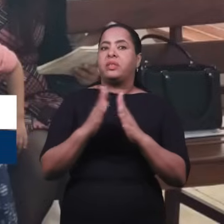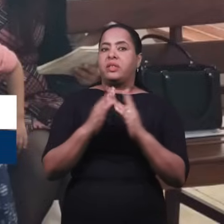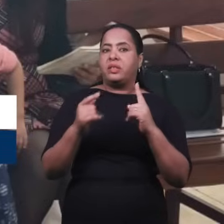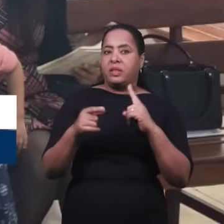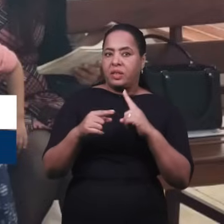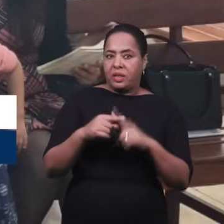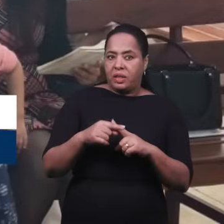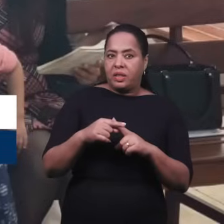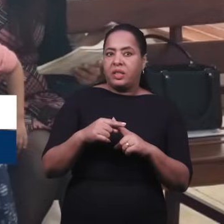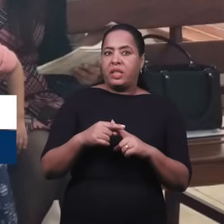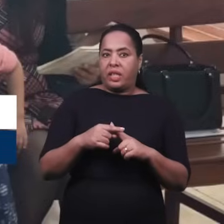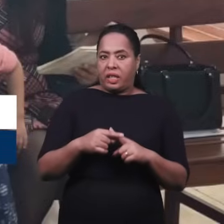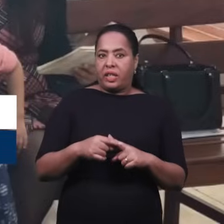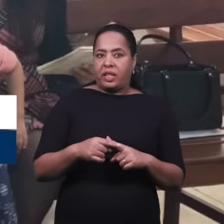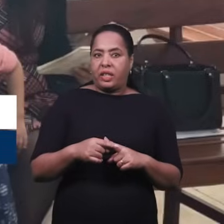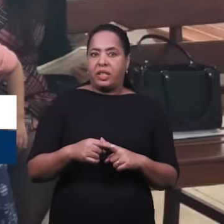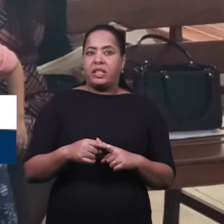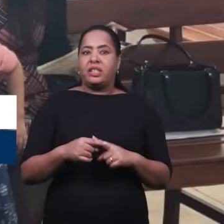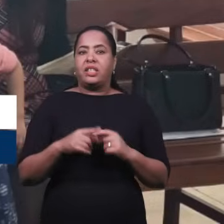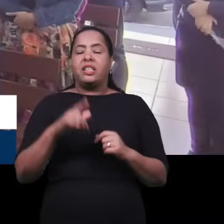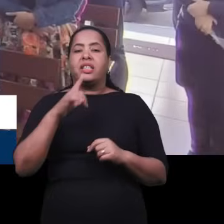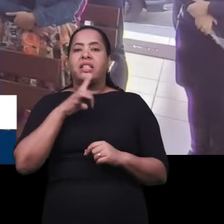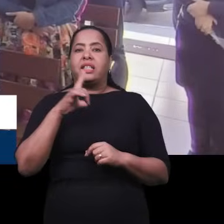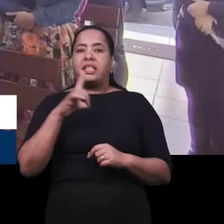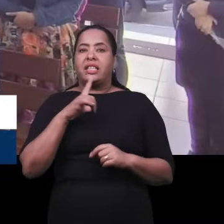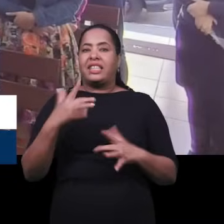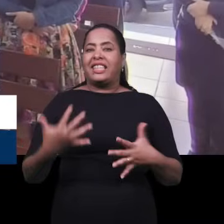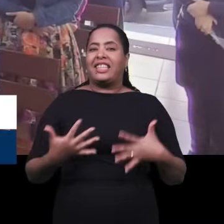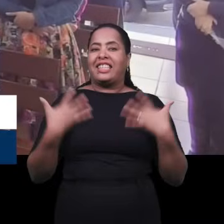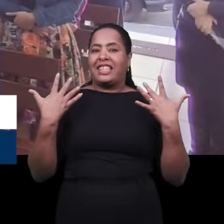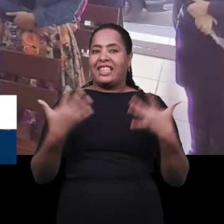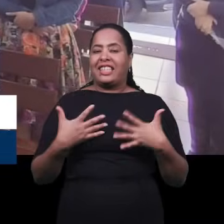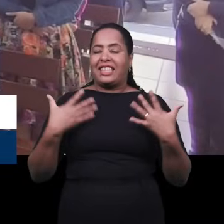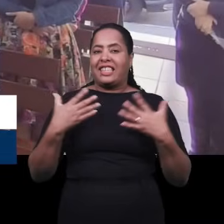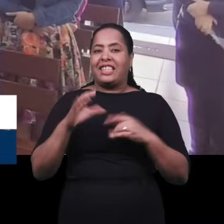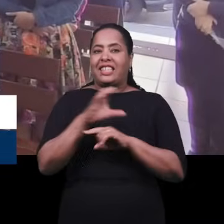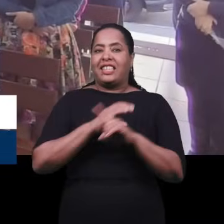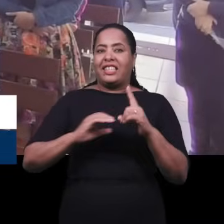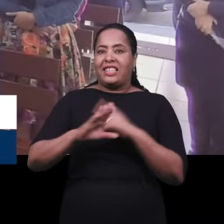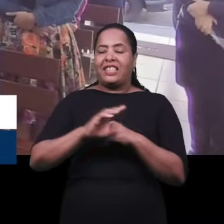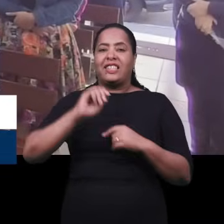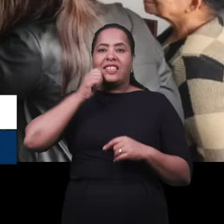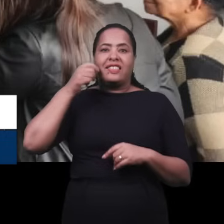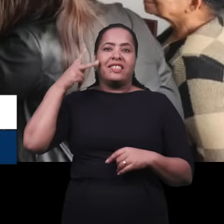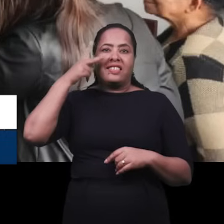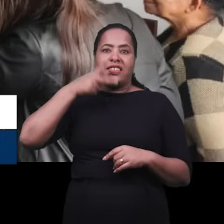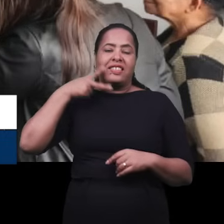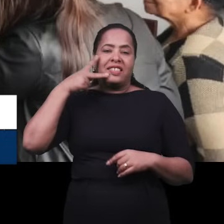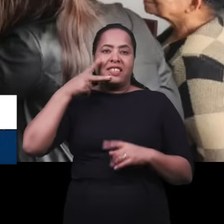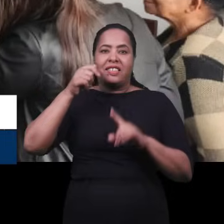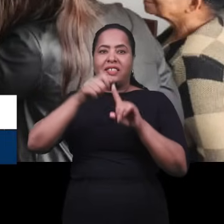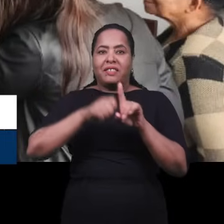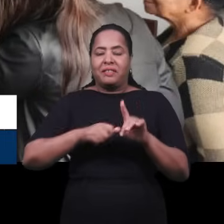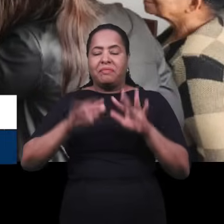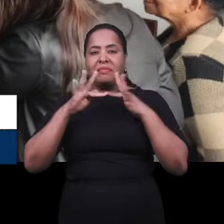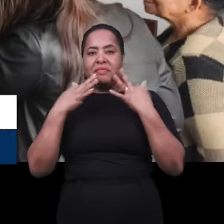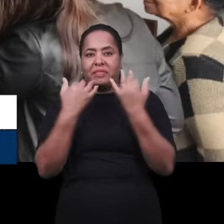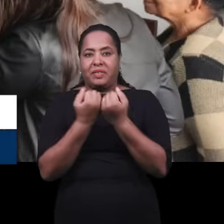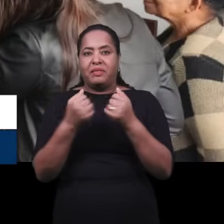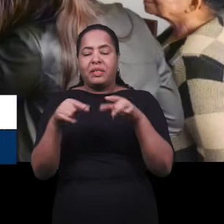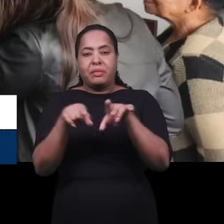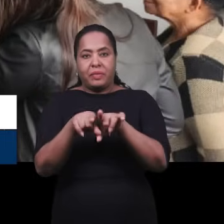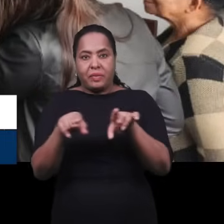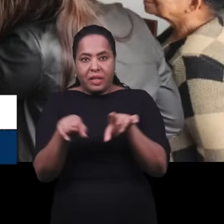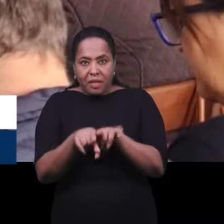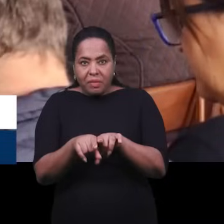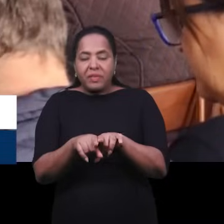ICM Provisão, a igreja viveu um momento de muita alegria na ceia em glorificação ao Senhor pelo mês dos